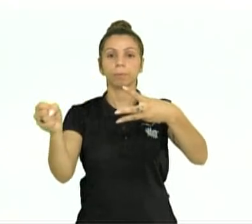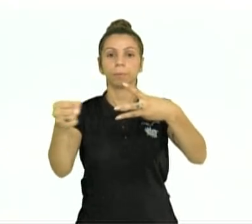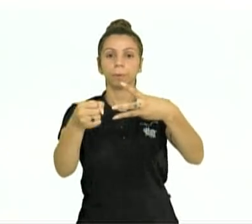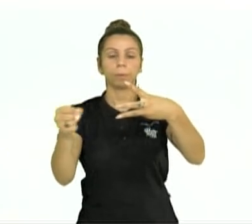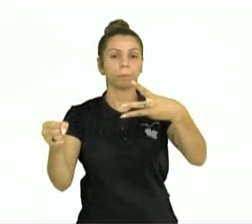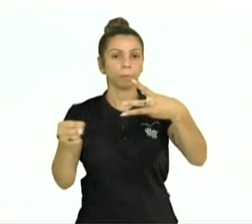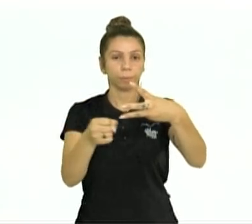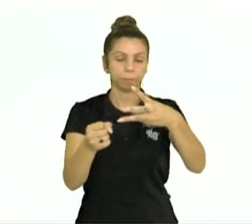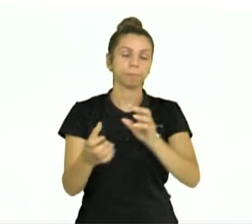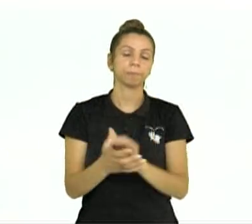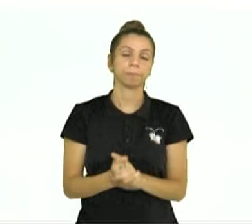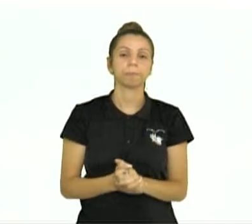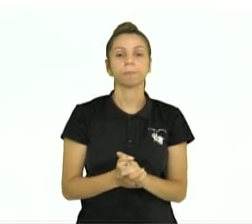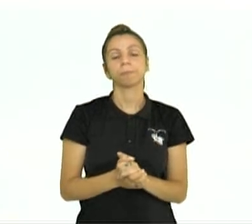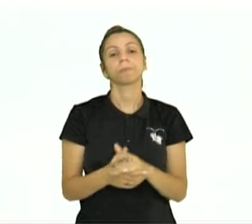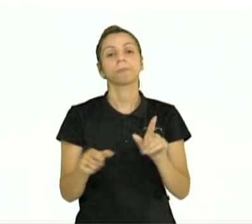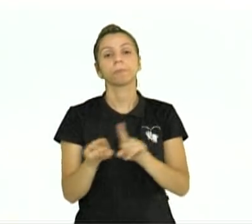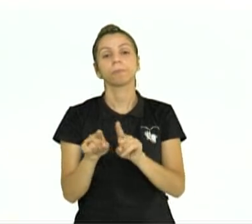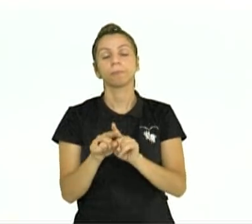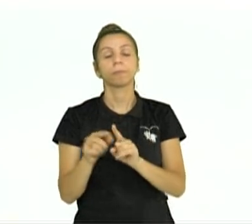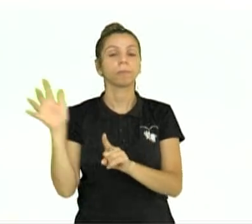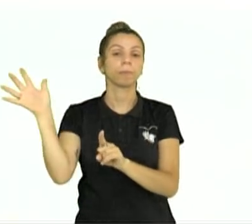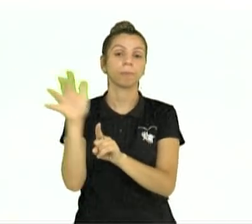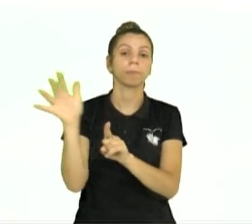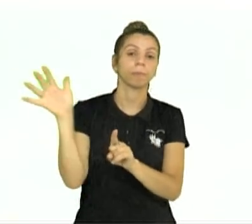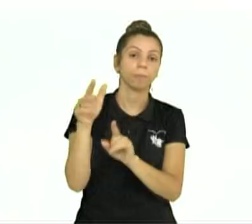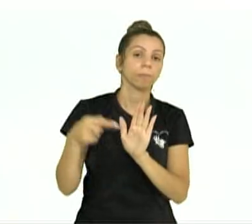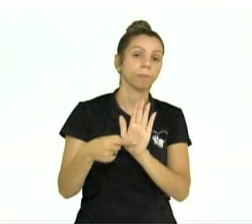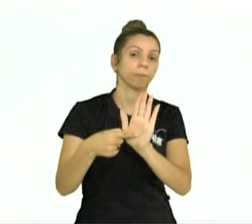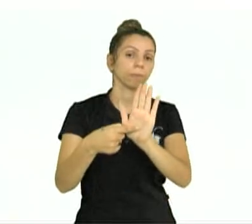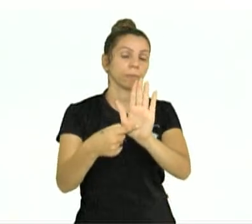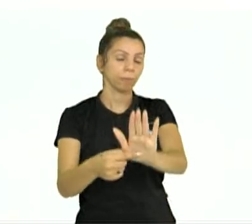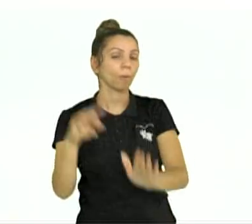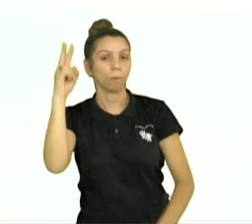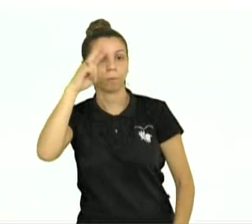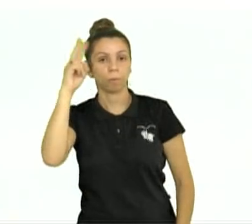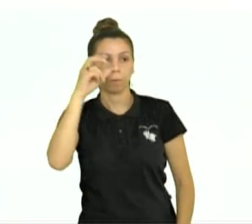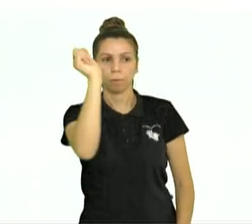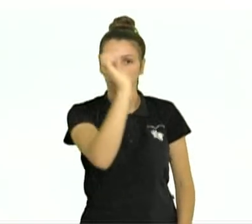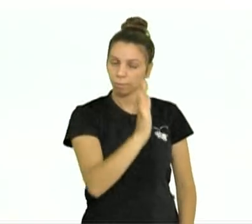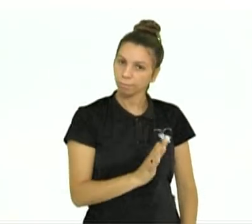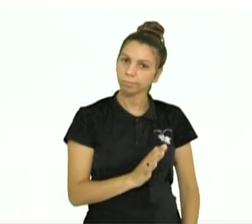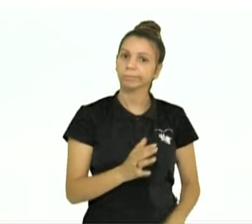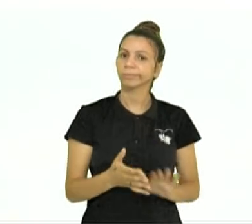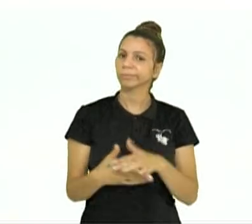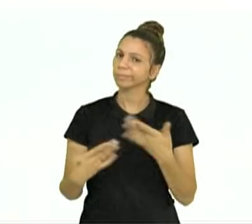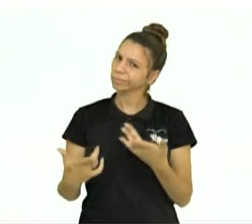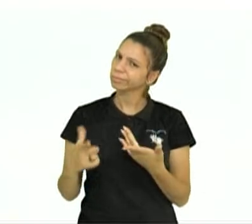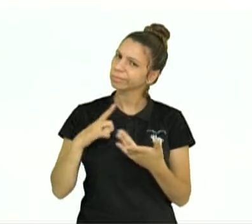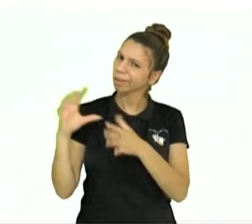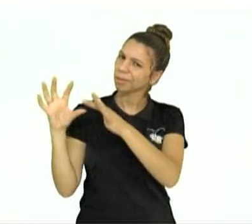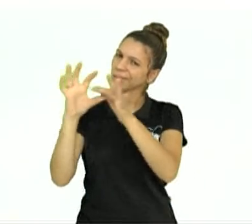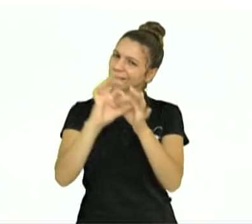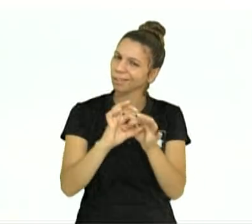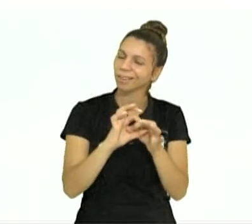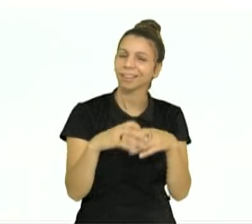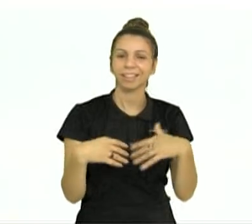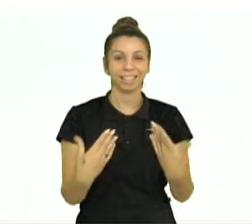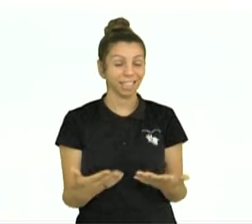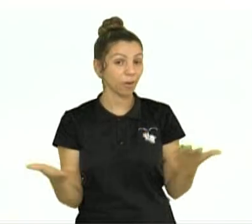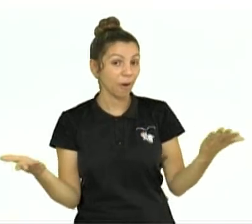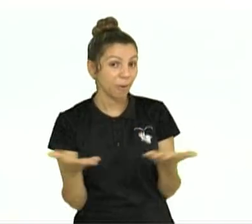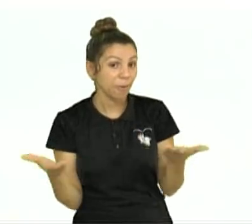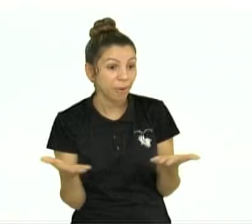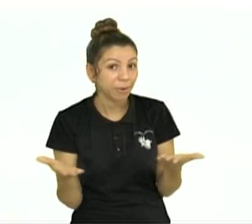monárquico. Apontar a influência da tripartição de Montesquieu na história da Constituição do Brasil. Olha, eu trouxe um link para nós. Já logo